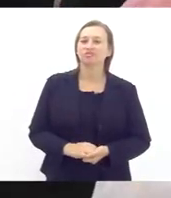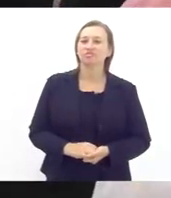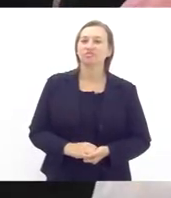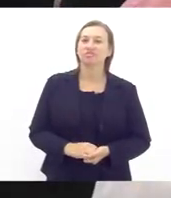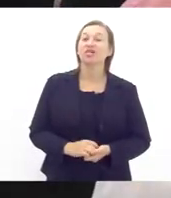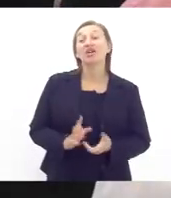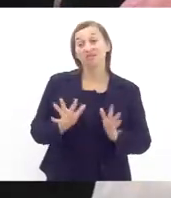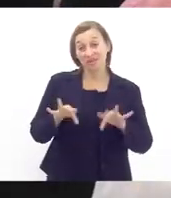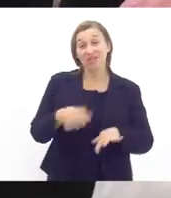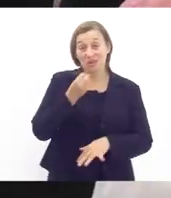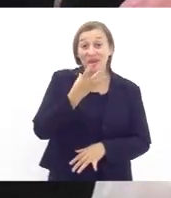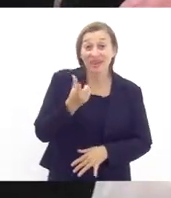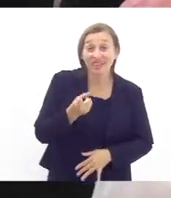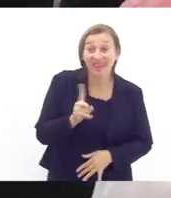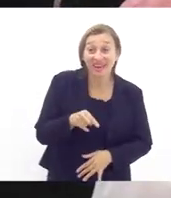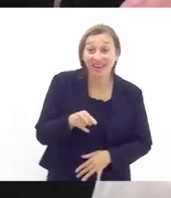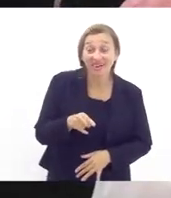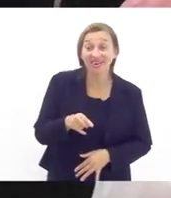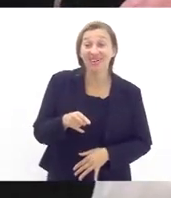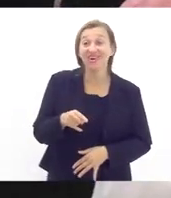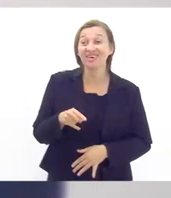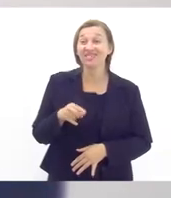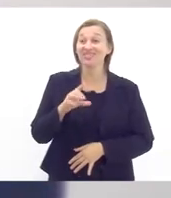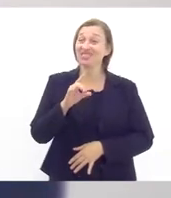pô terminou bem para caramba né